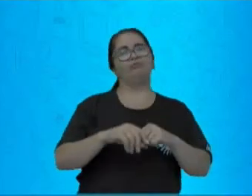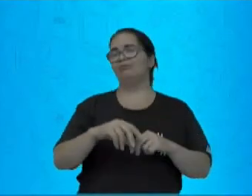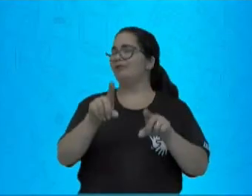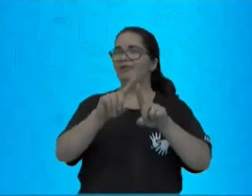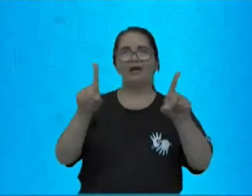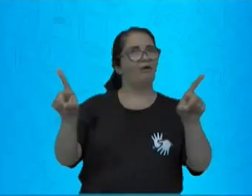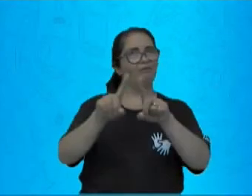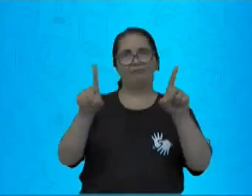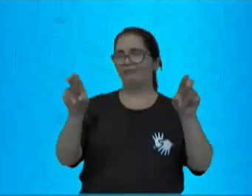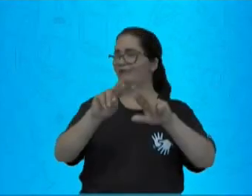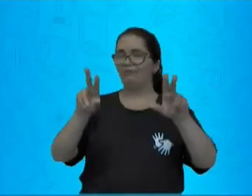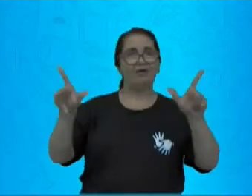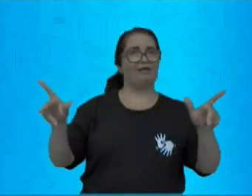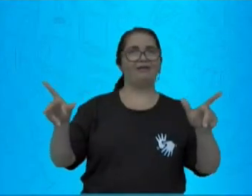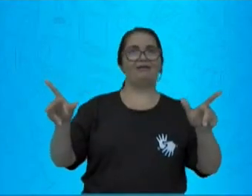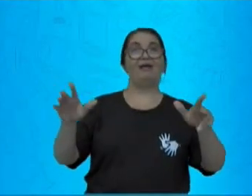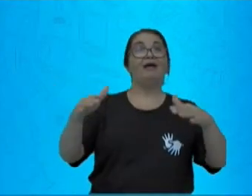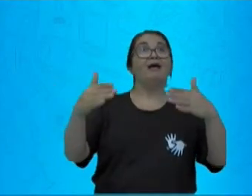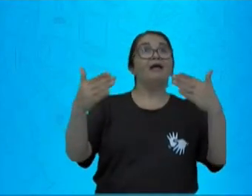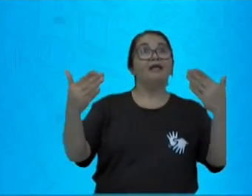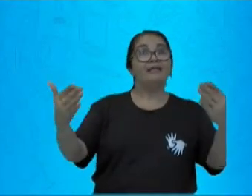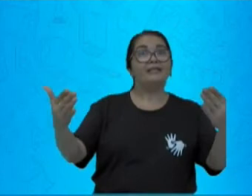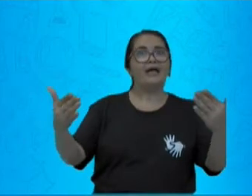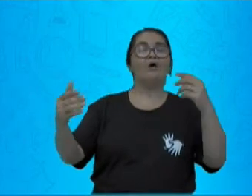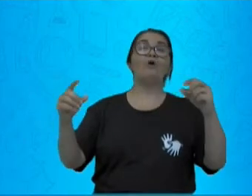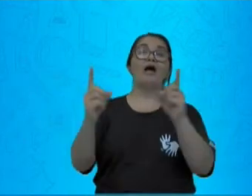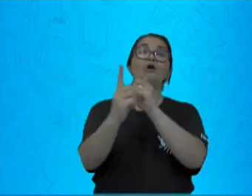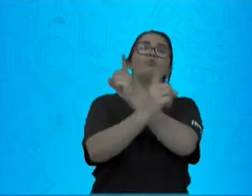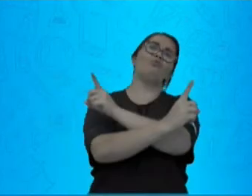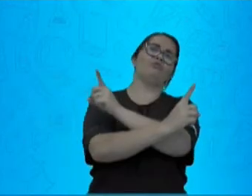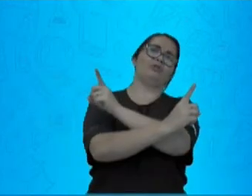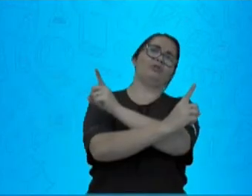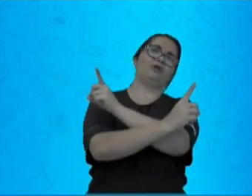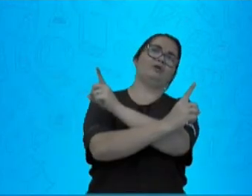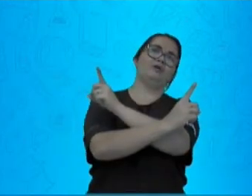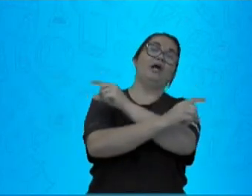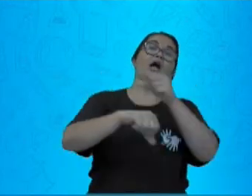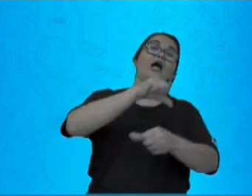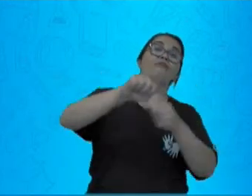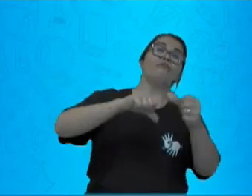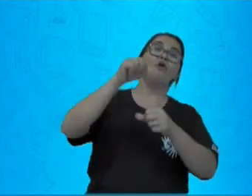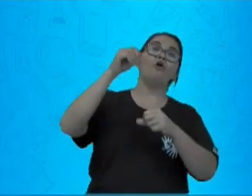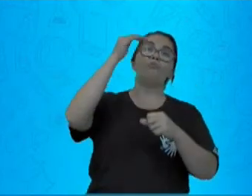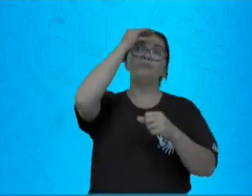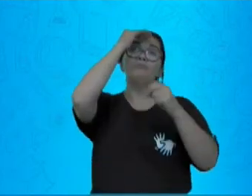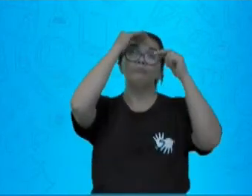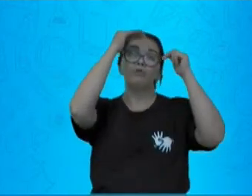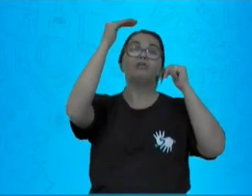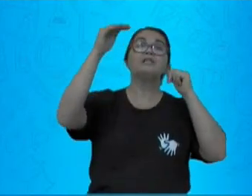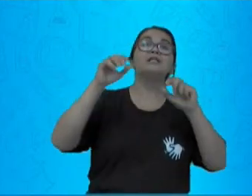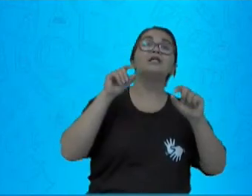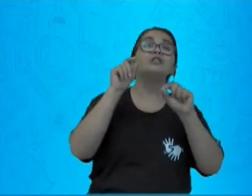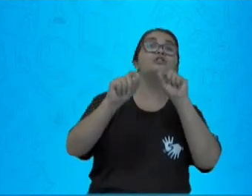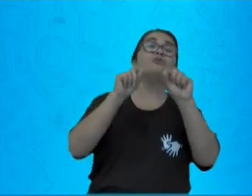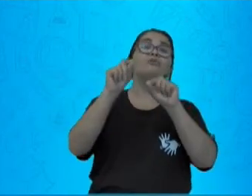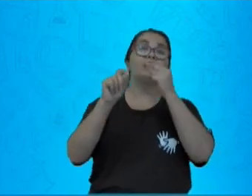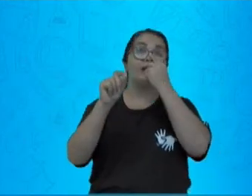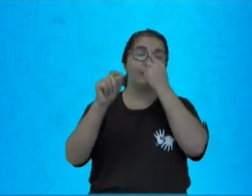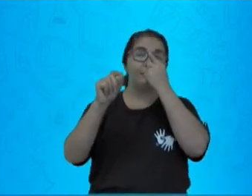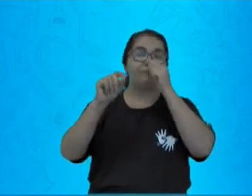Protestante. A Contra-Reforma veio através do Concílio de Trento e